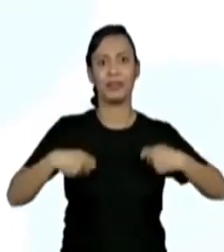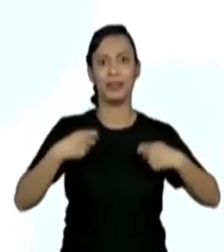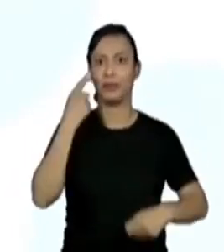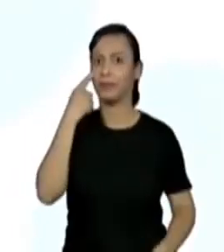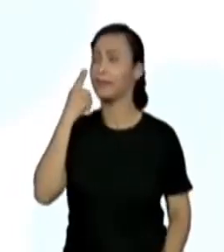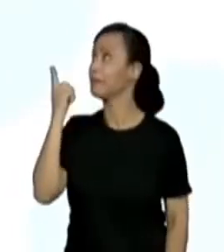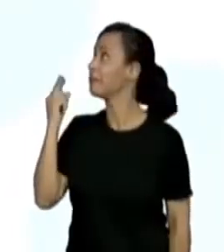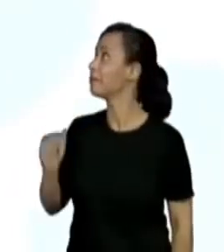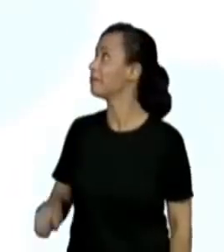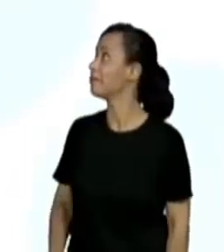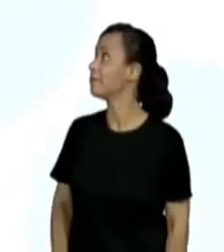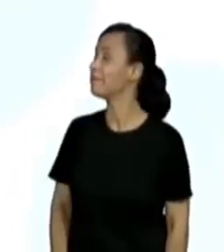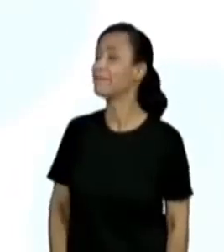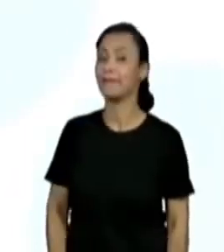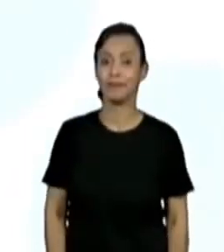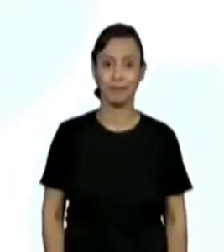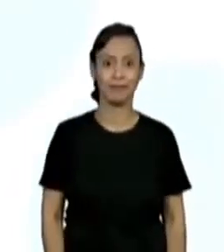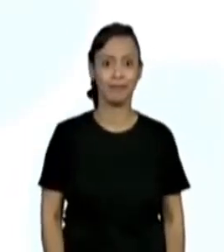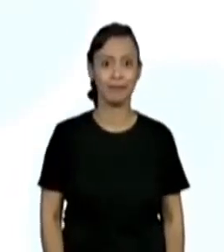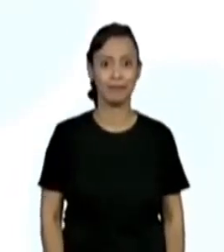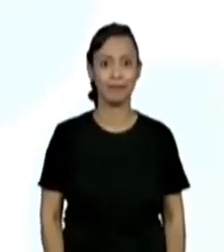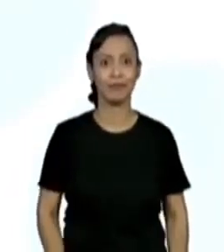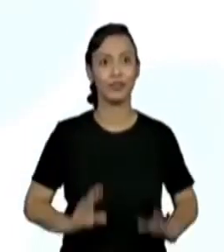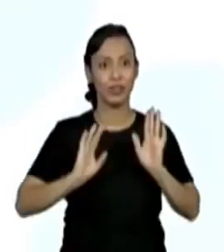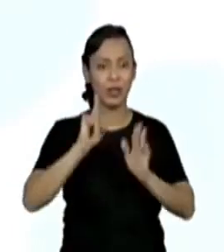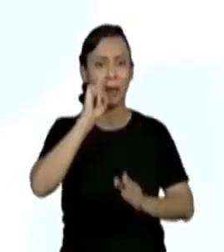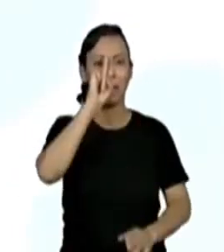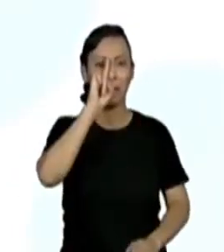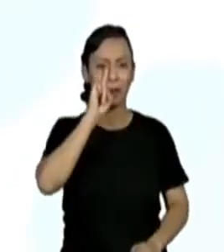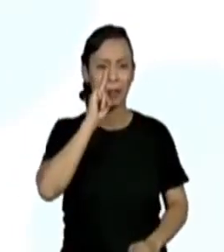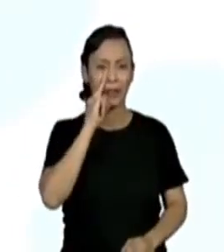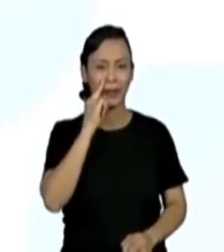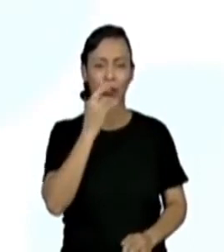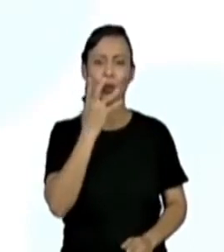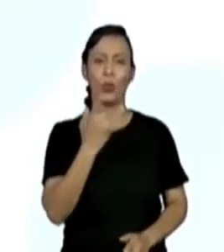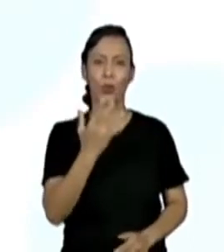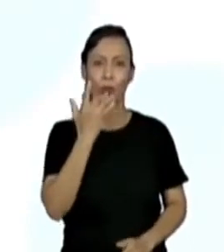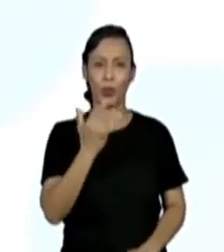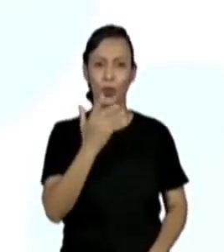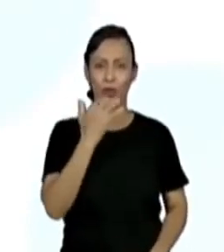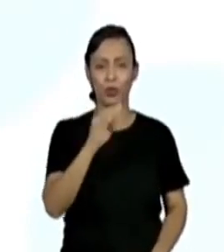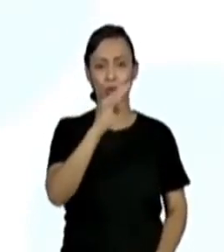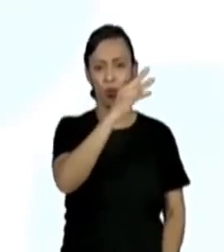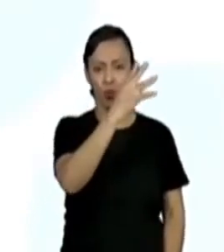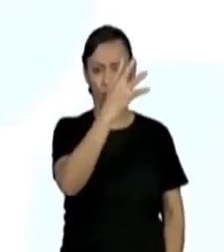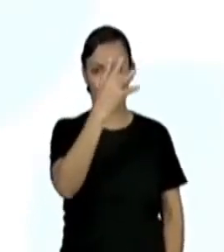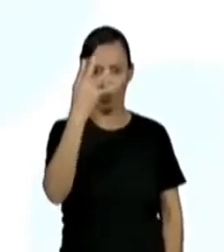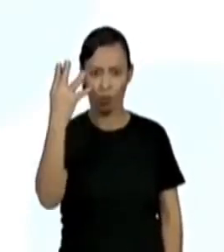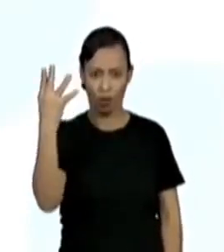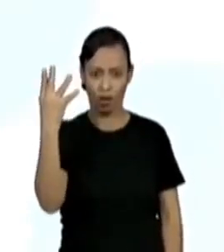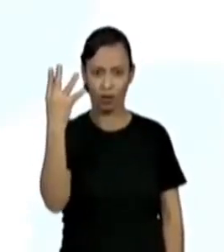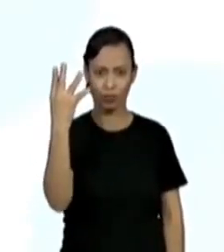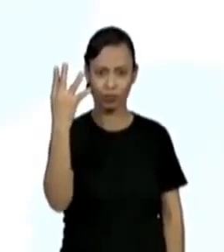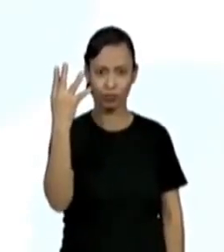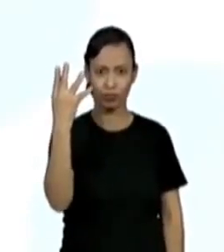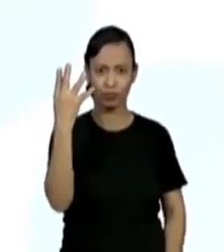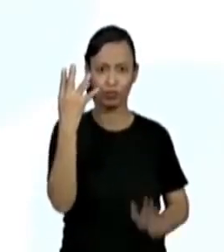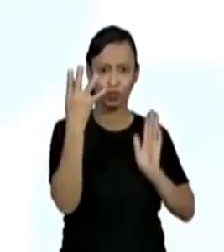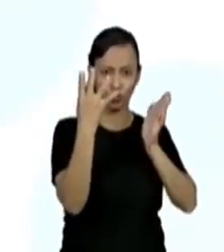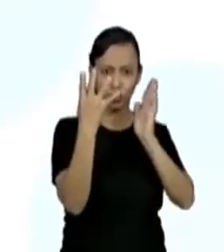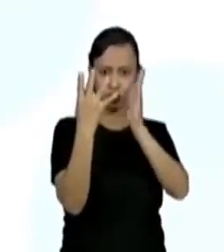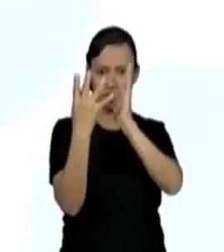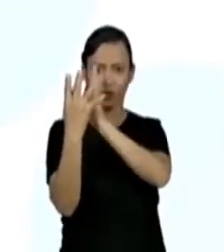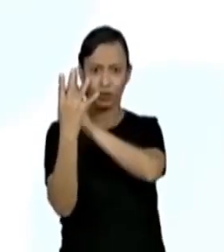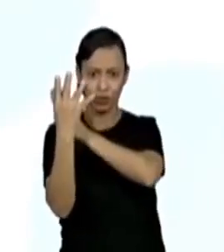partes então eu vou pintar Estou pintando quatro de uma vez só olha só